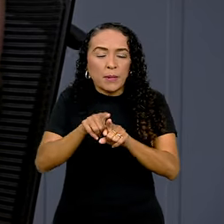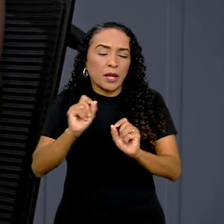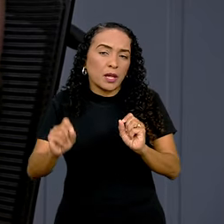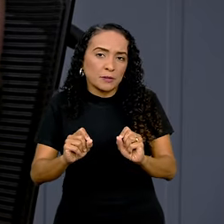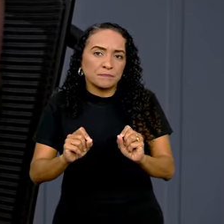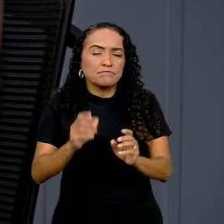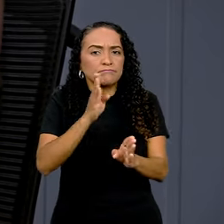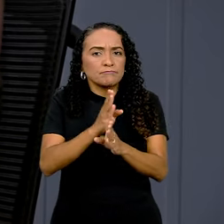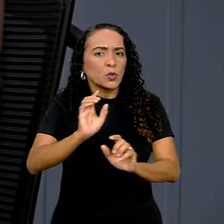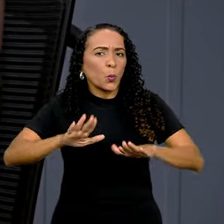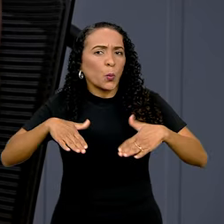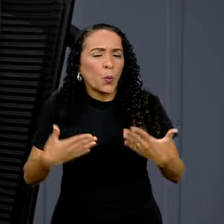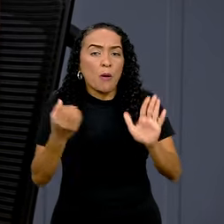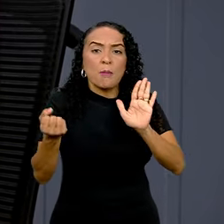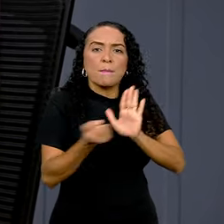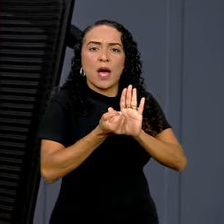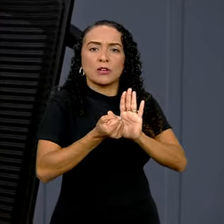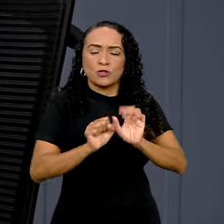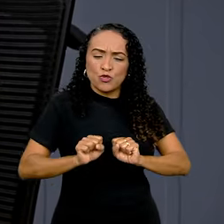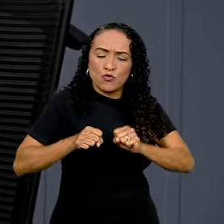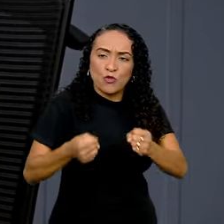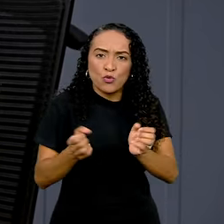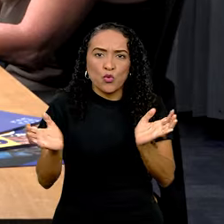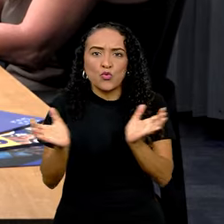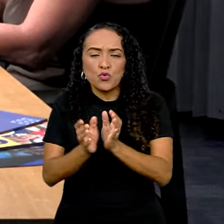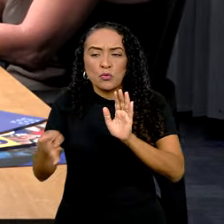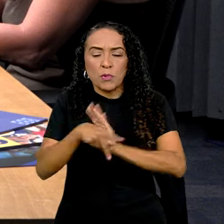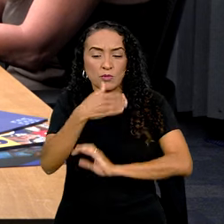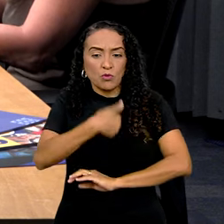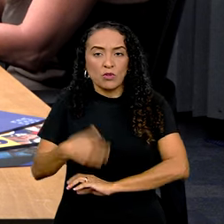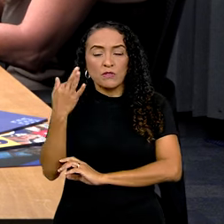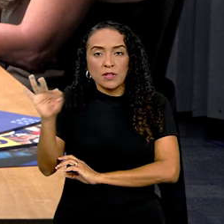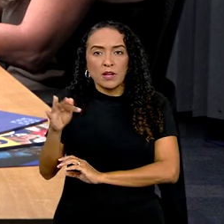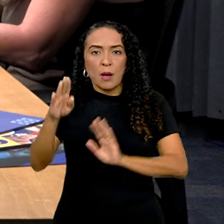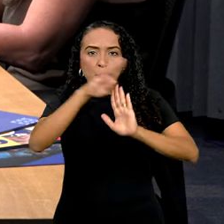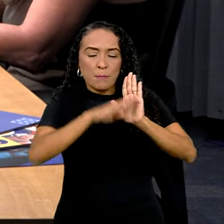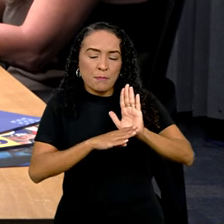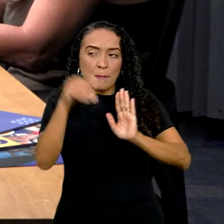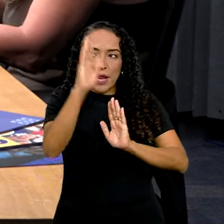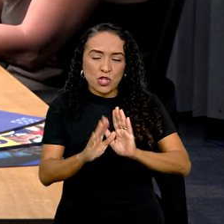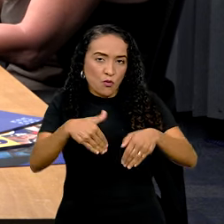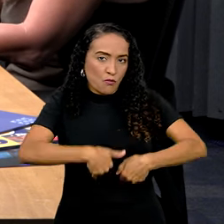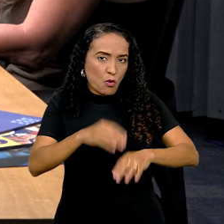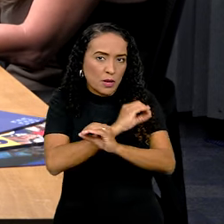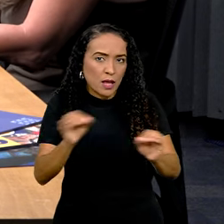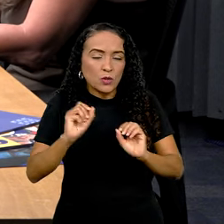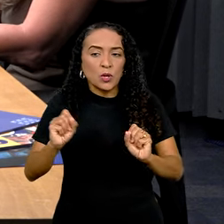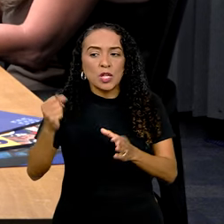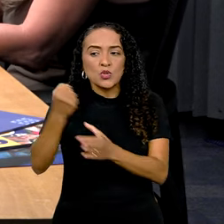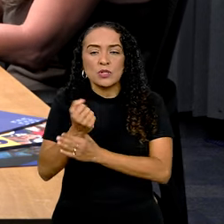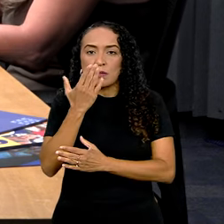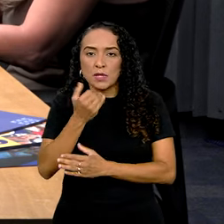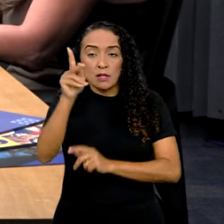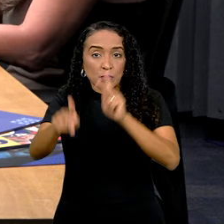inclusive eh Identificar qual foi o impacto desse esforço conjunto do governo federal através do Plano Brasil sem fome na condição de